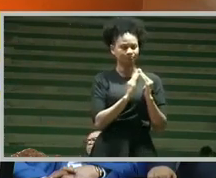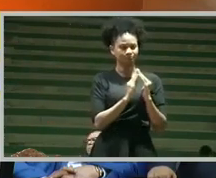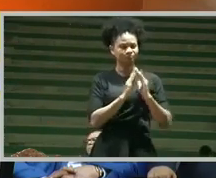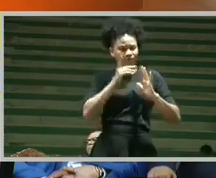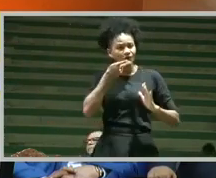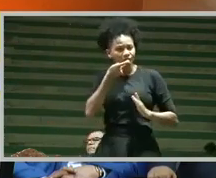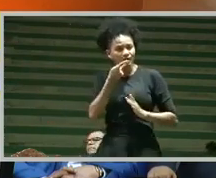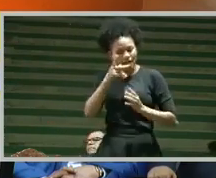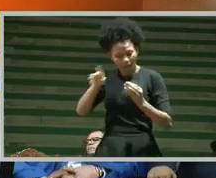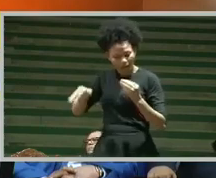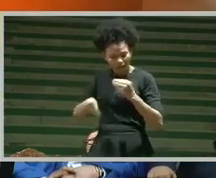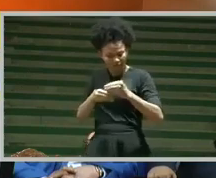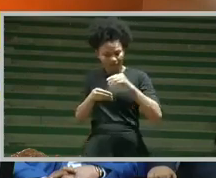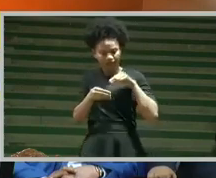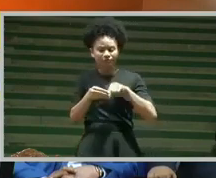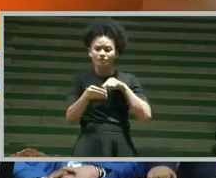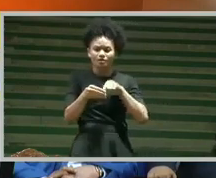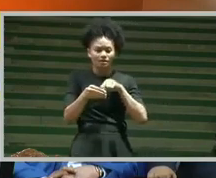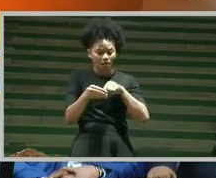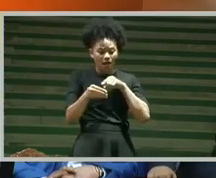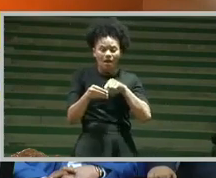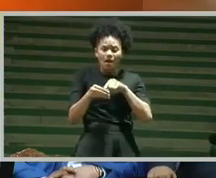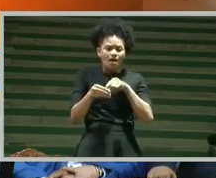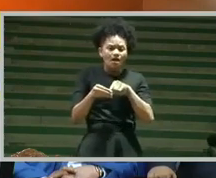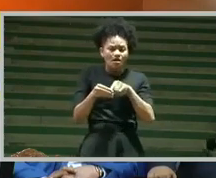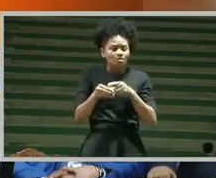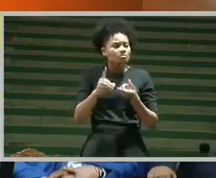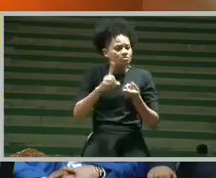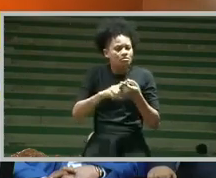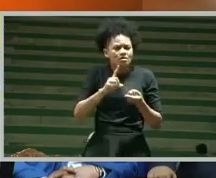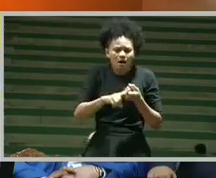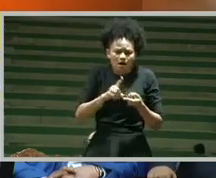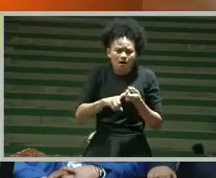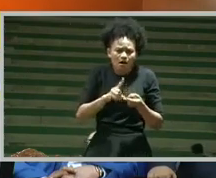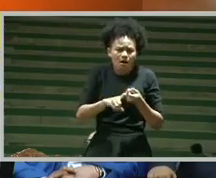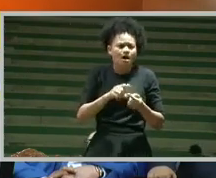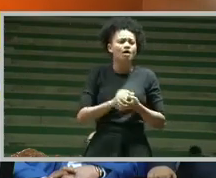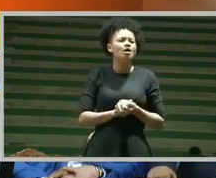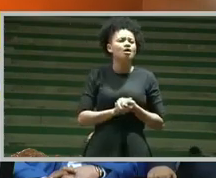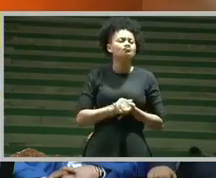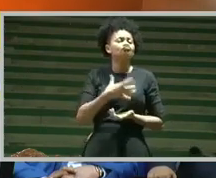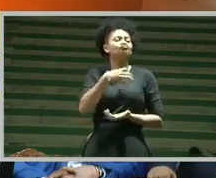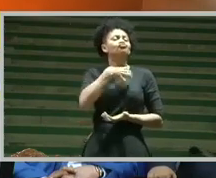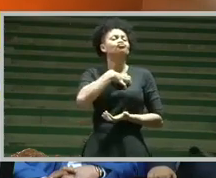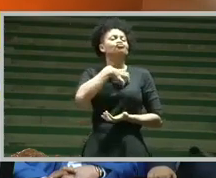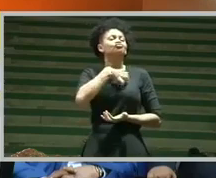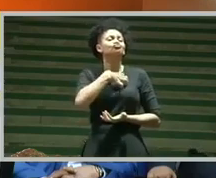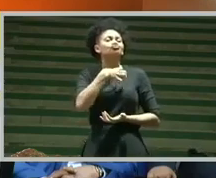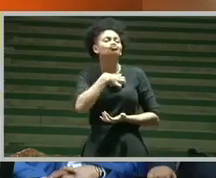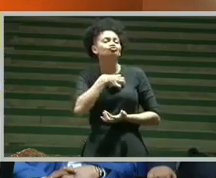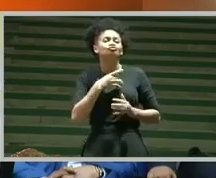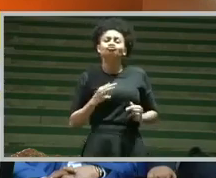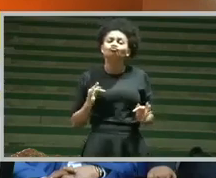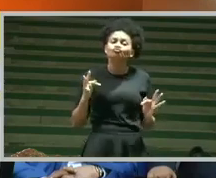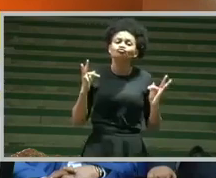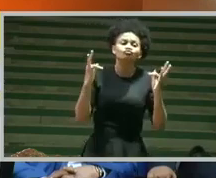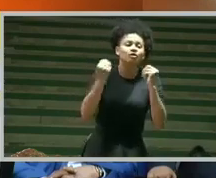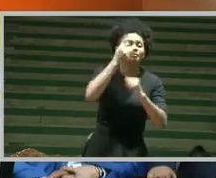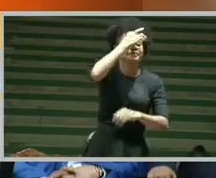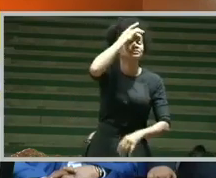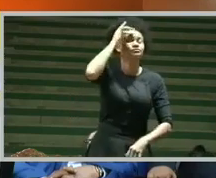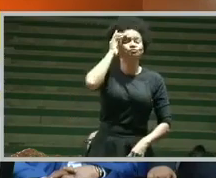diria mais, este deveria ser também o sentimento de todo